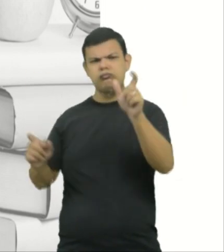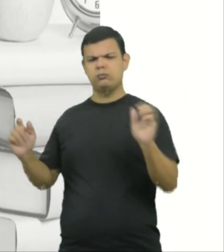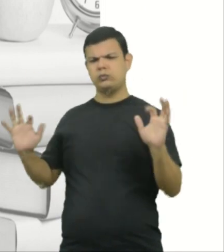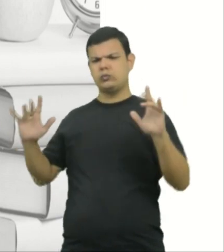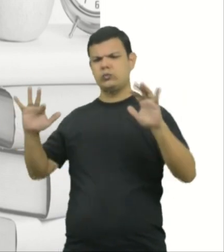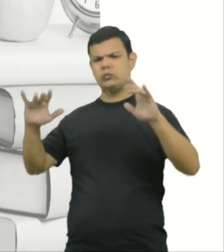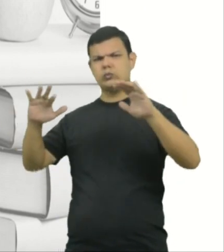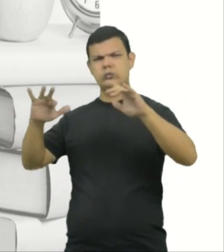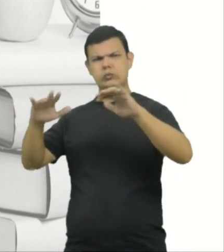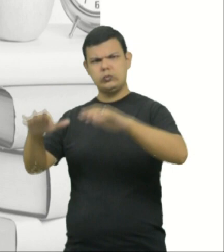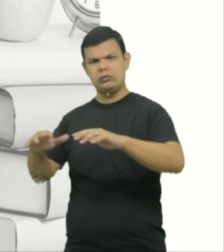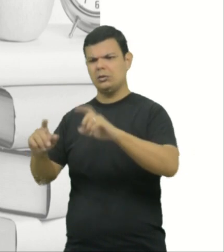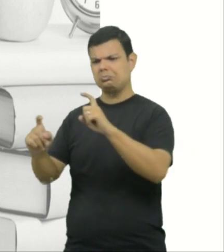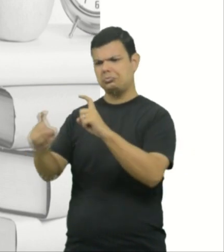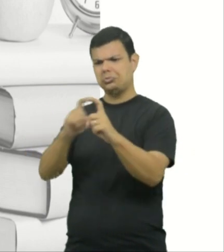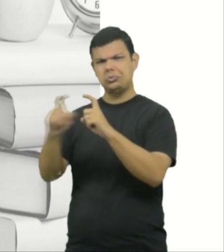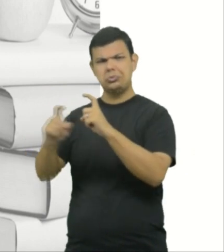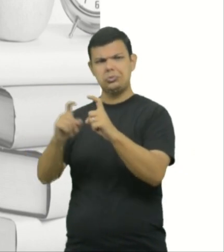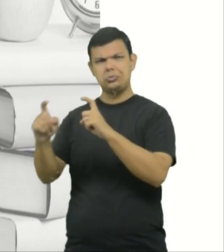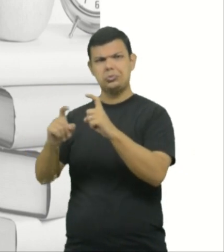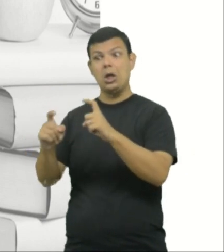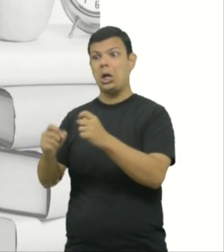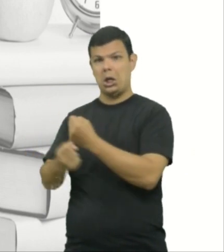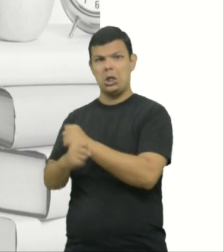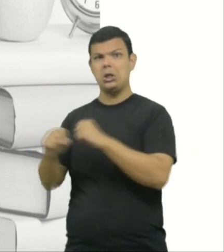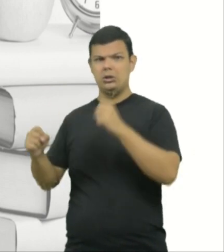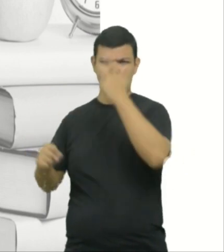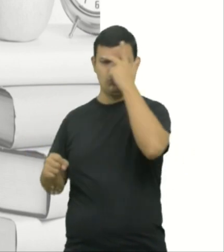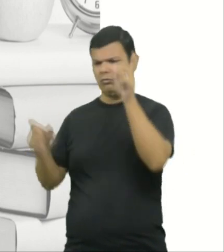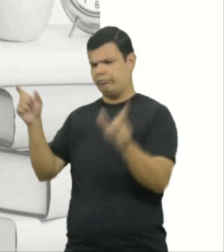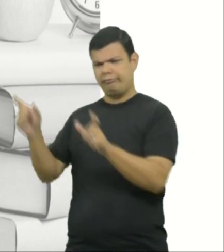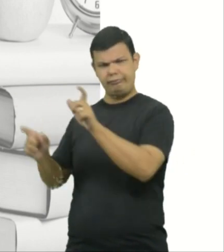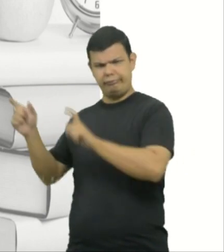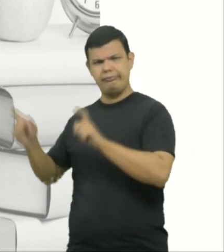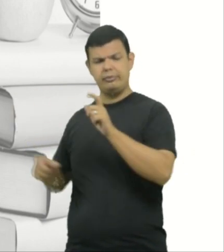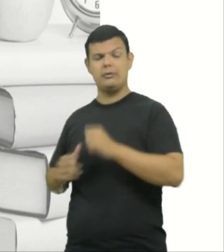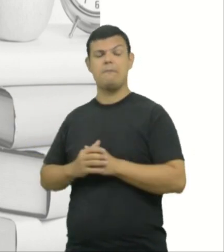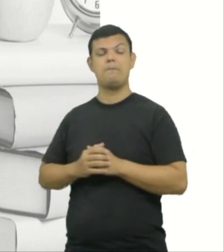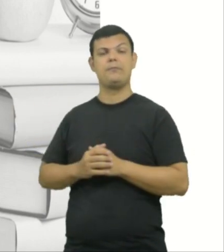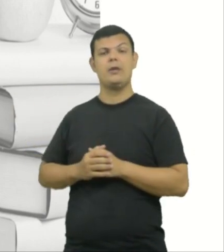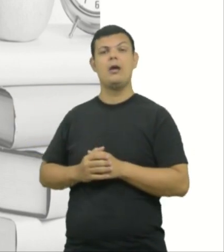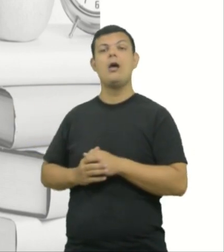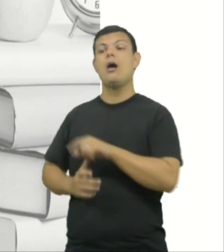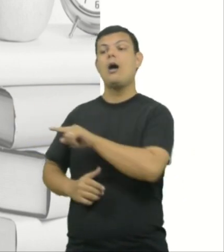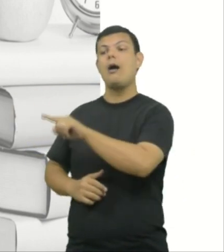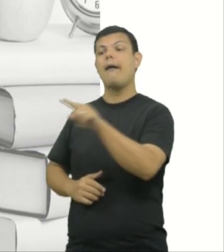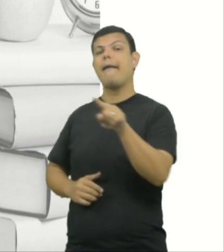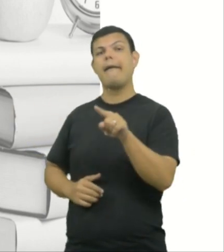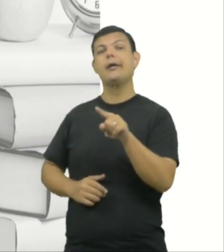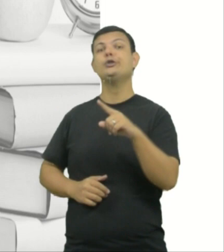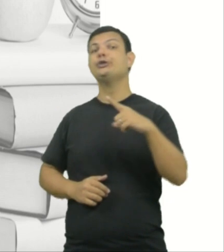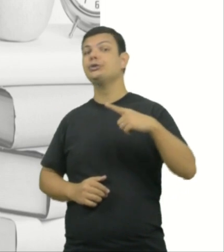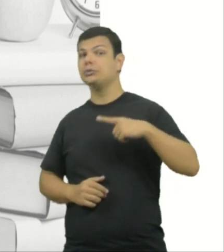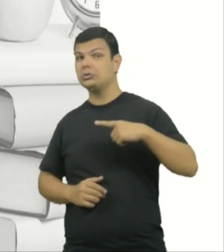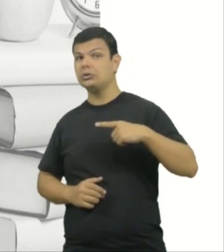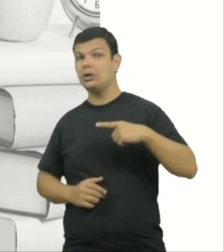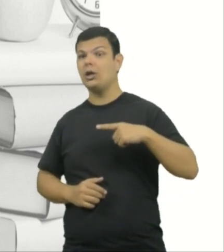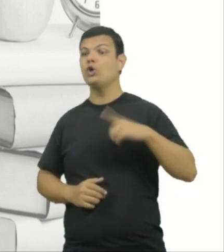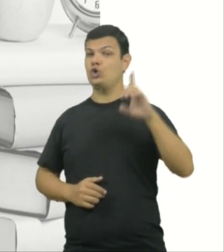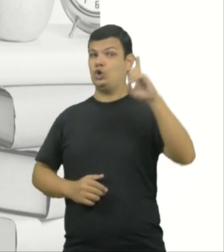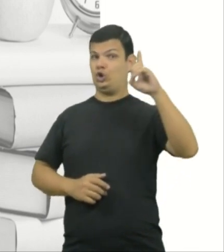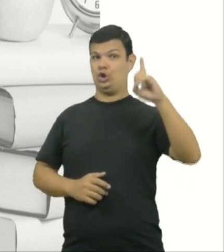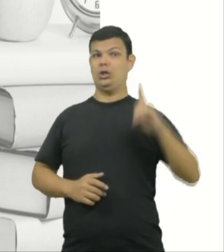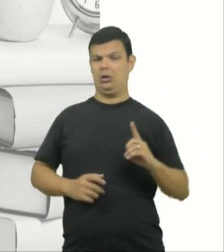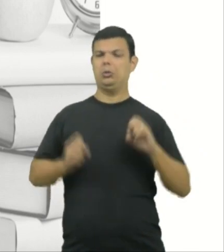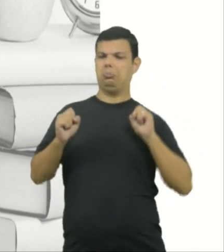reunião, certo? Com uma quantidade grande de pessoas, que as pessoas que tinham, né, direito